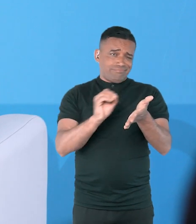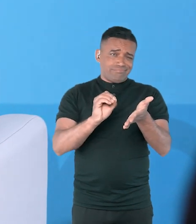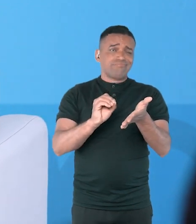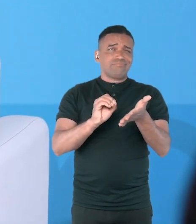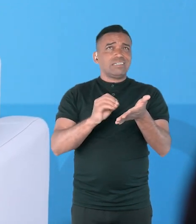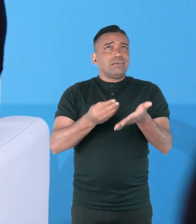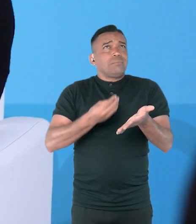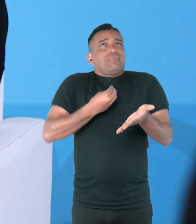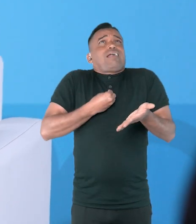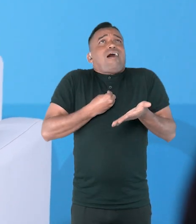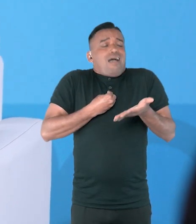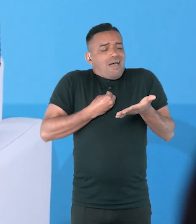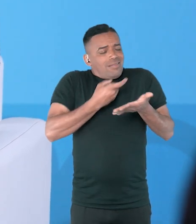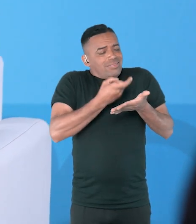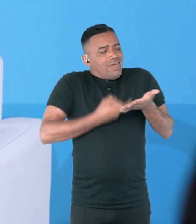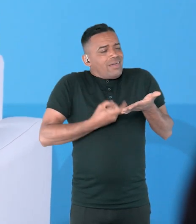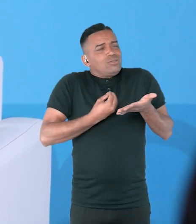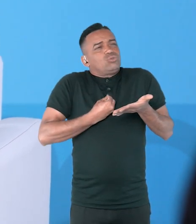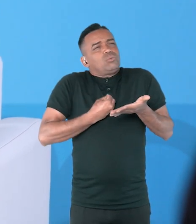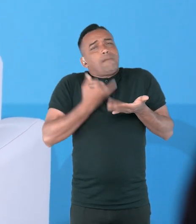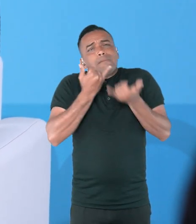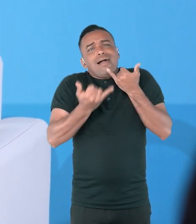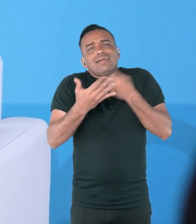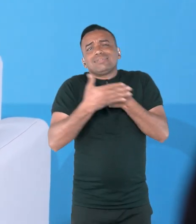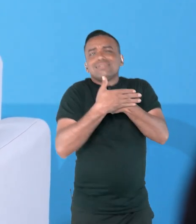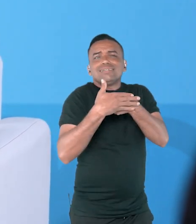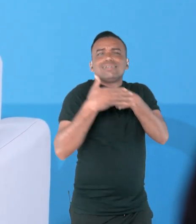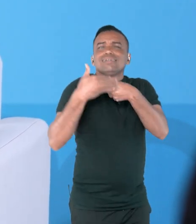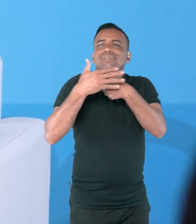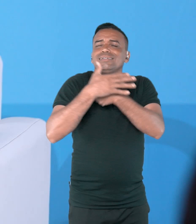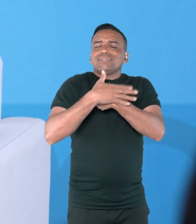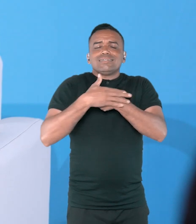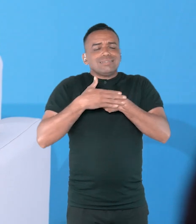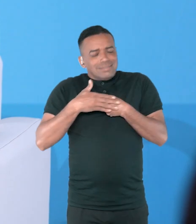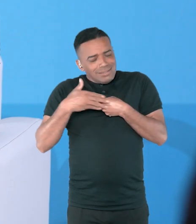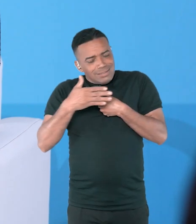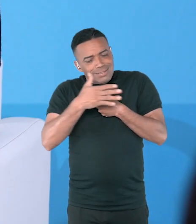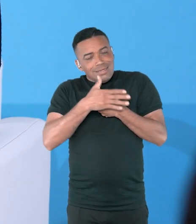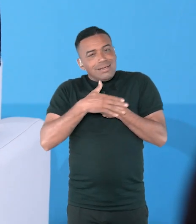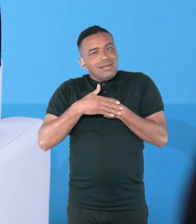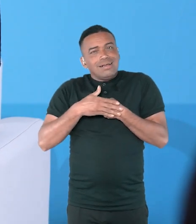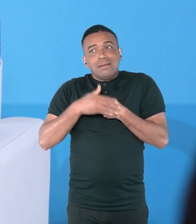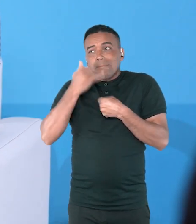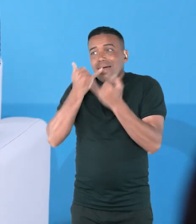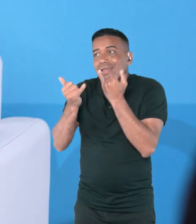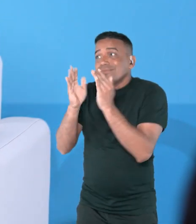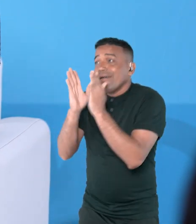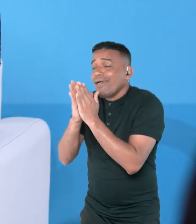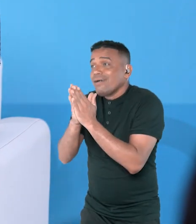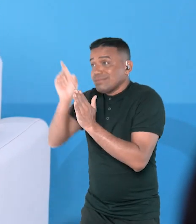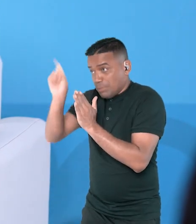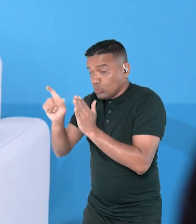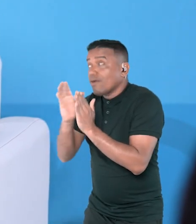ninguém, traz para mim o mesmo consolo, o mesmo conforto que a reza para quem